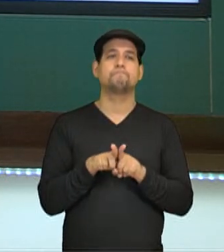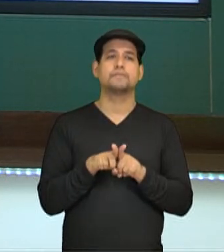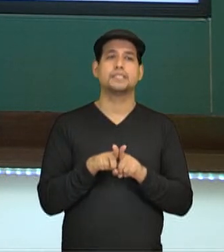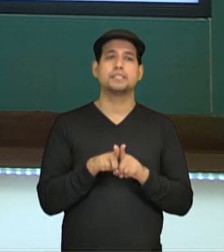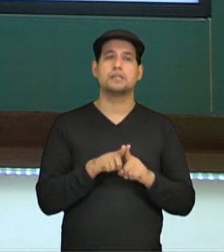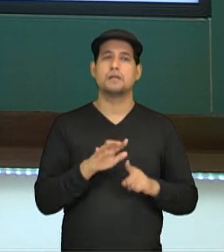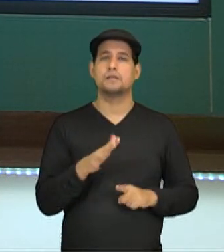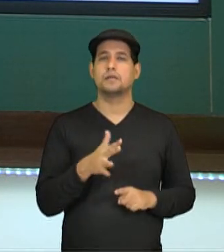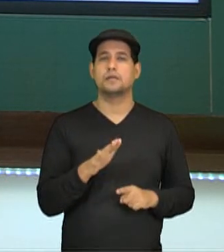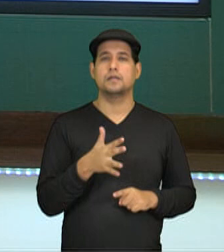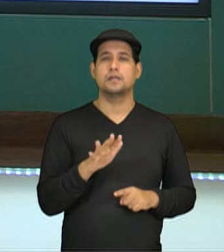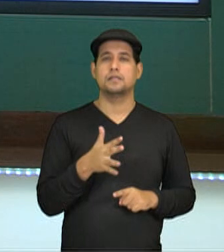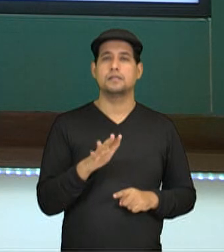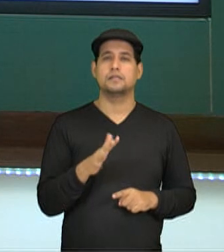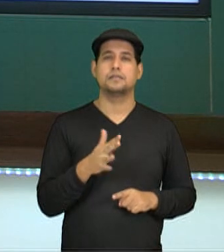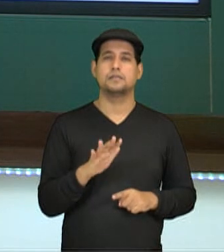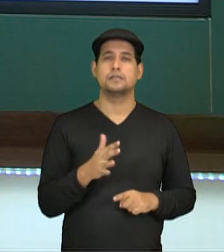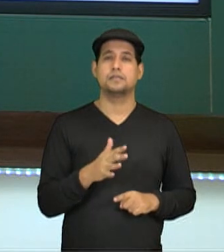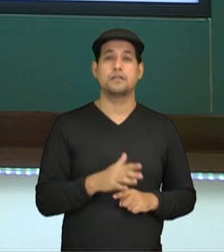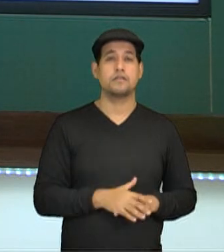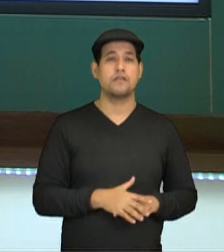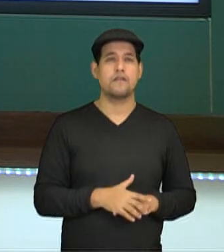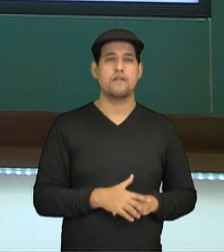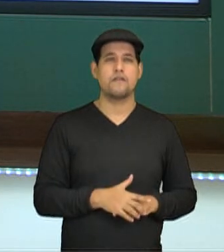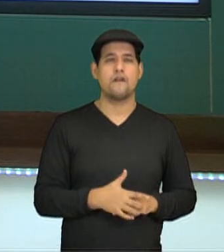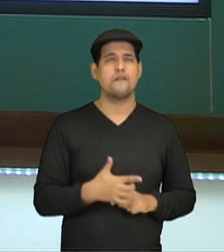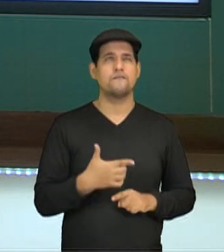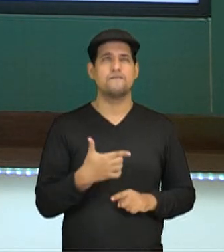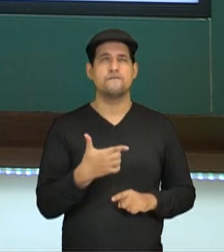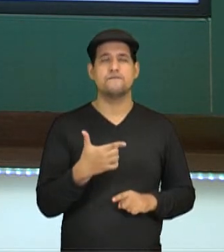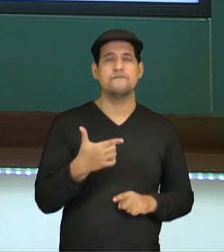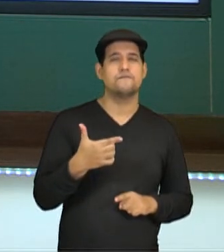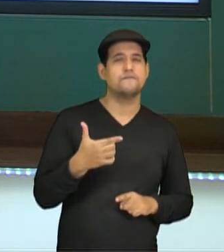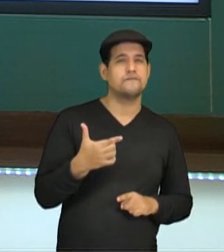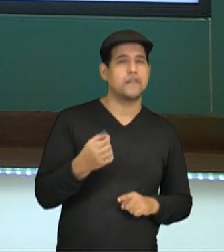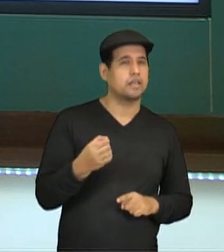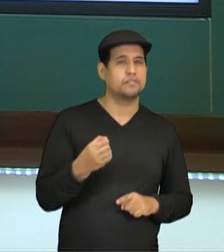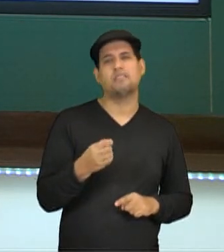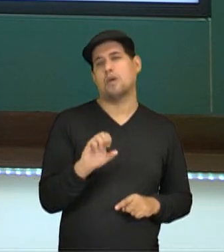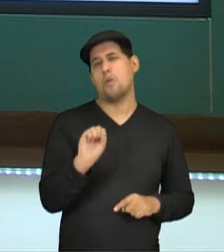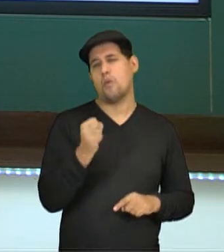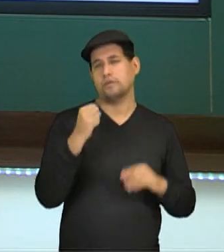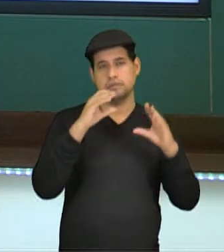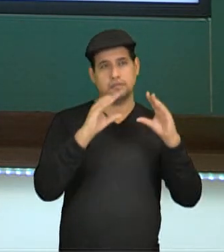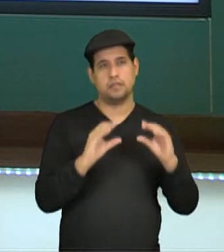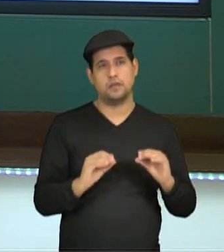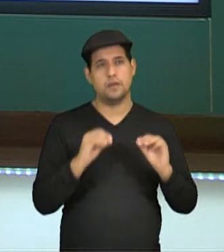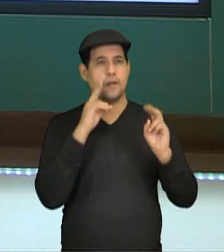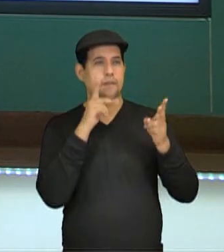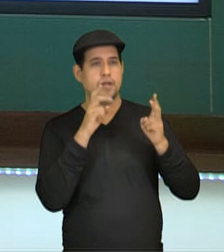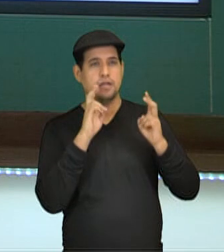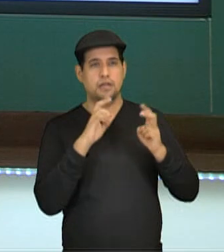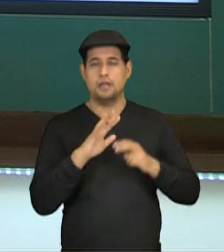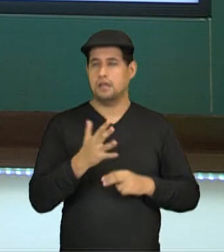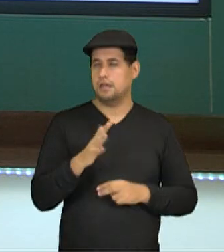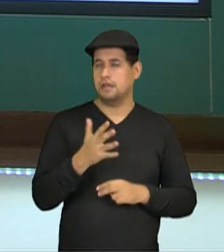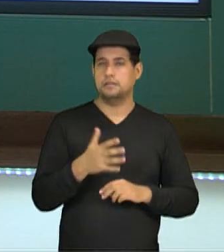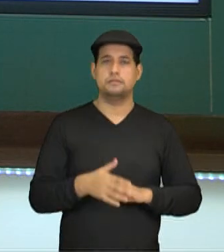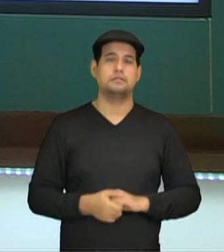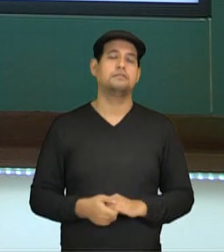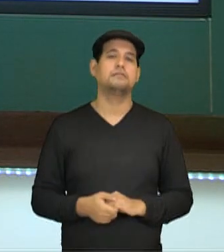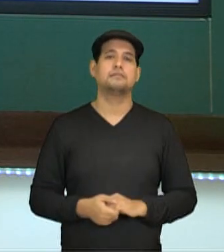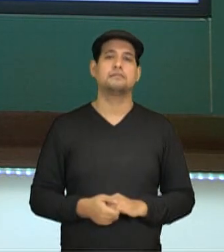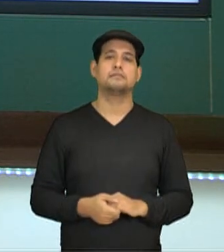também, aproximadamente às 20 horas, ó. Se você traçar uma linhazinha ali, você vai ver que é aproximado,